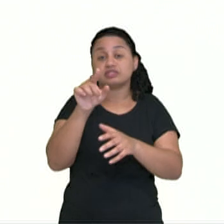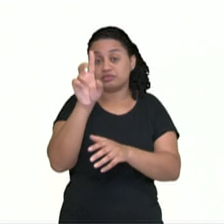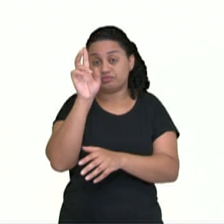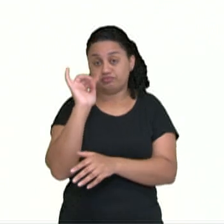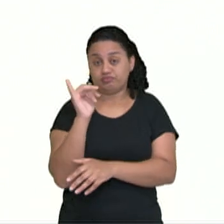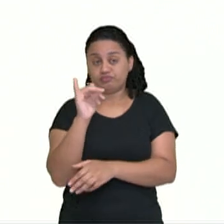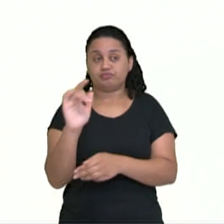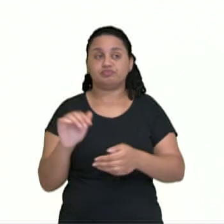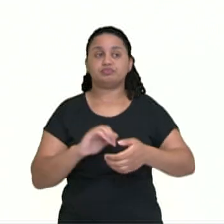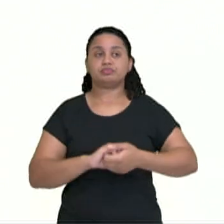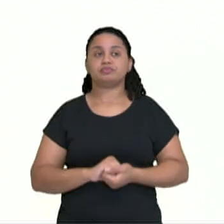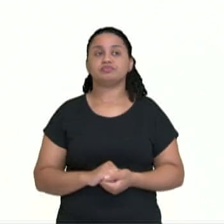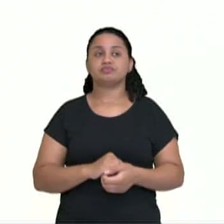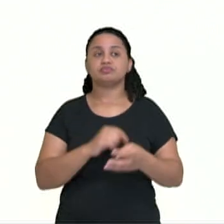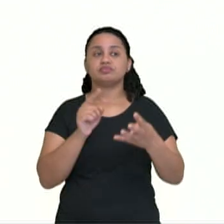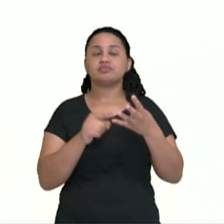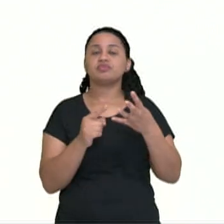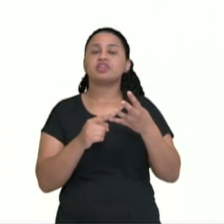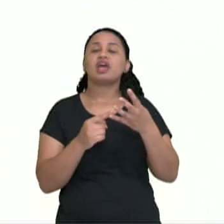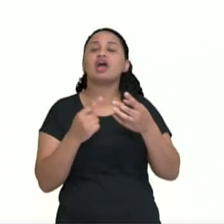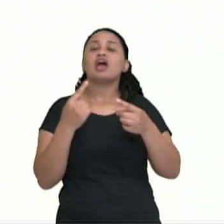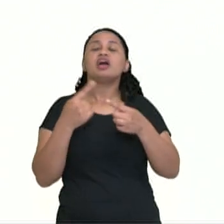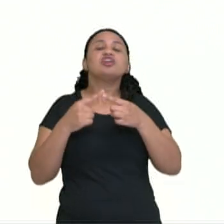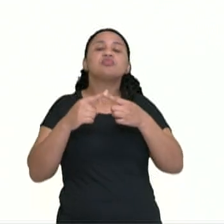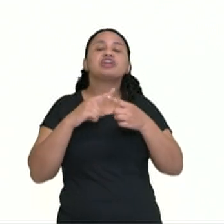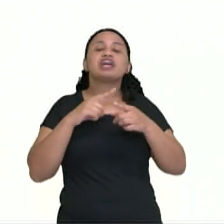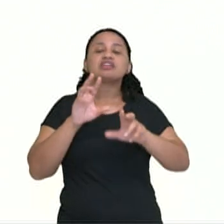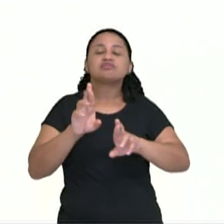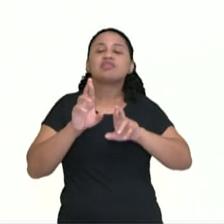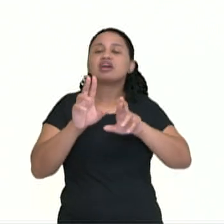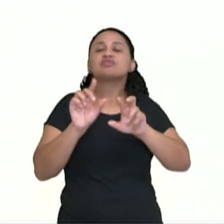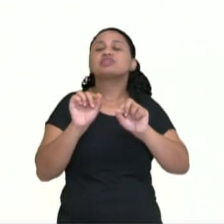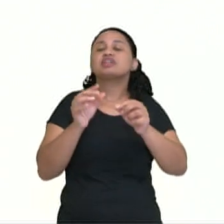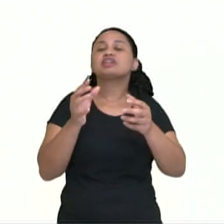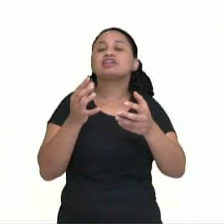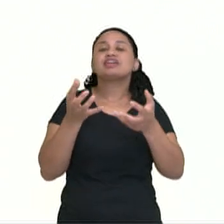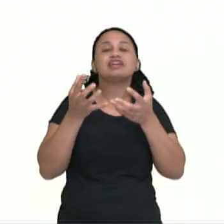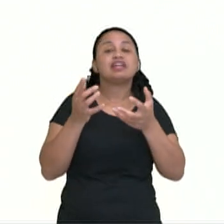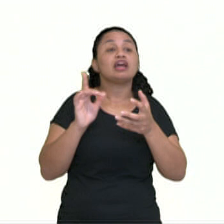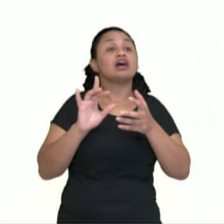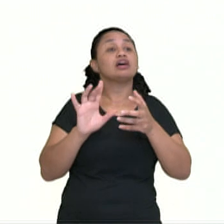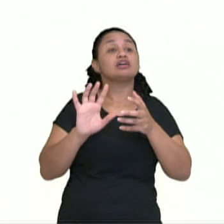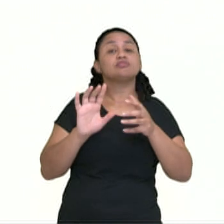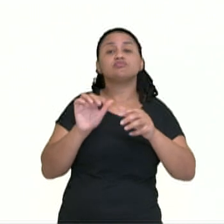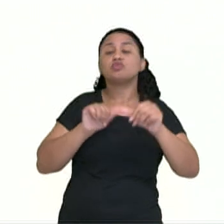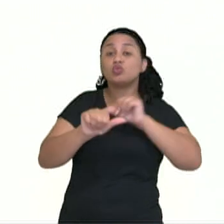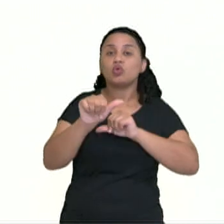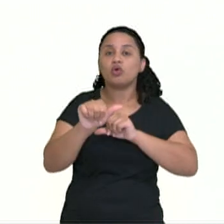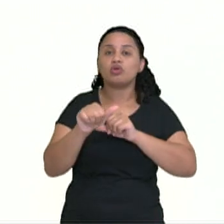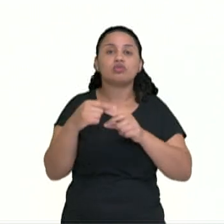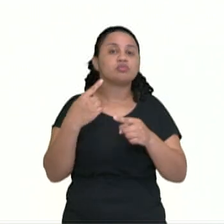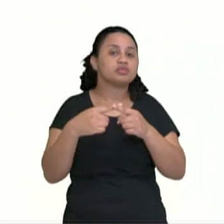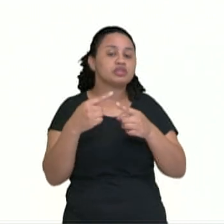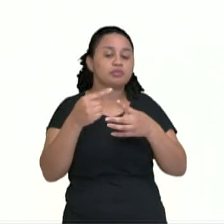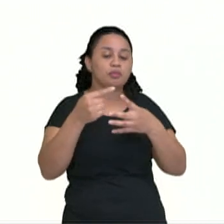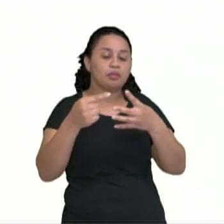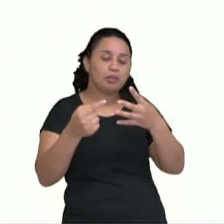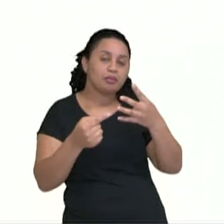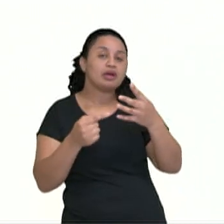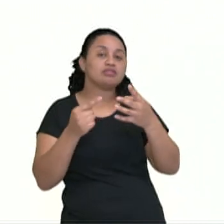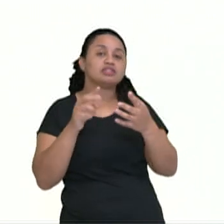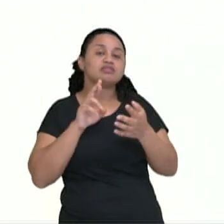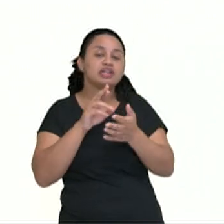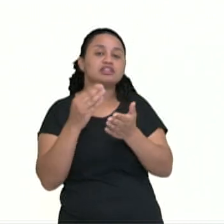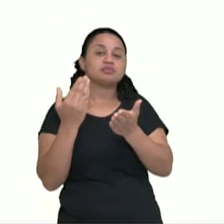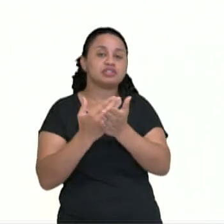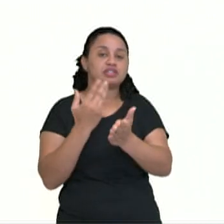expectation broke? Por que essa expectativa foi quebrada? Então, de acordo com o texto, você vai responder essas perguntas no seu caderno e